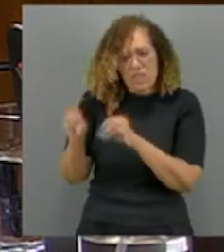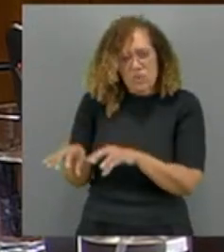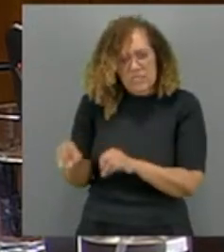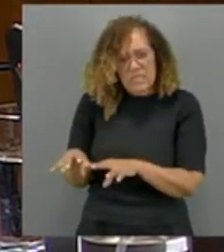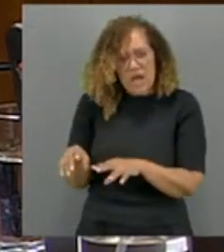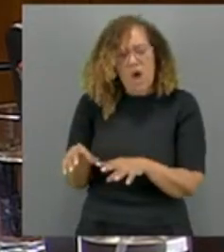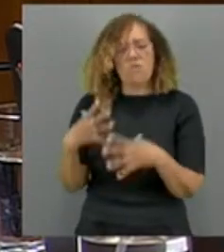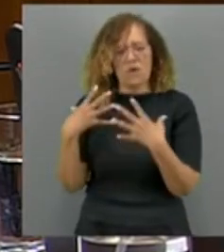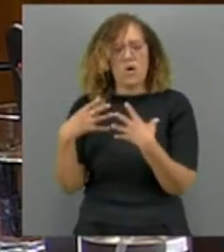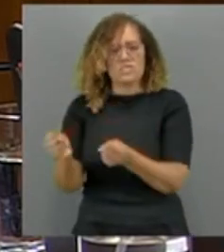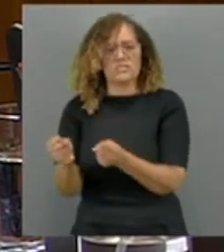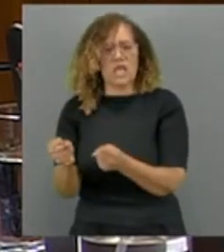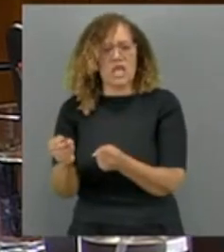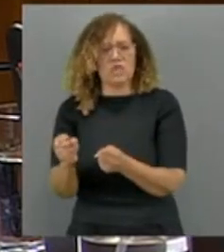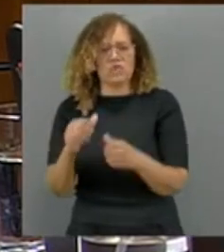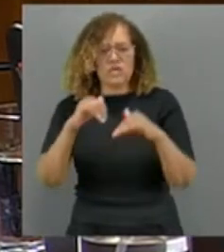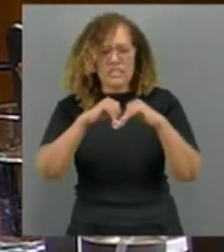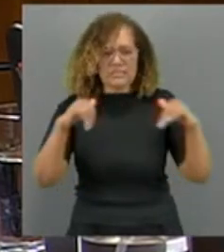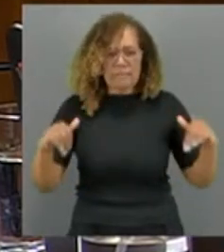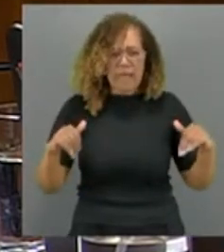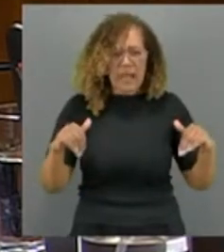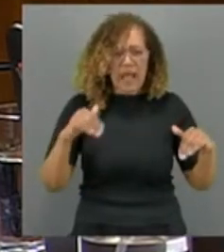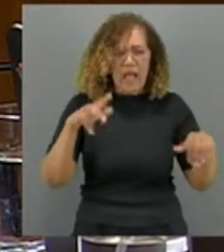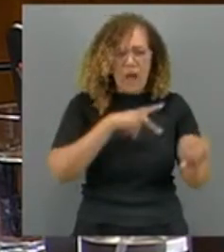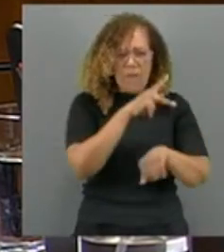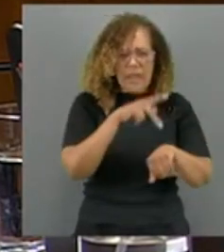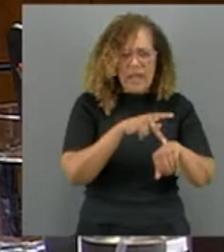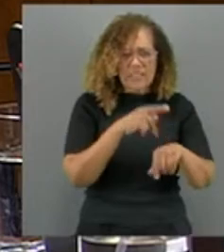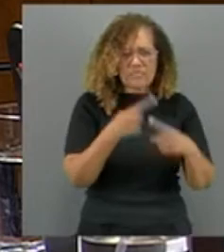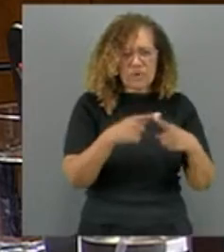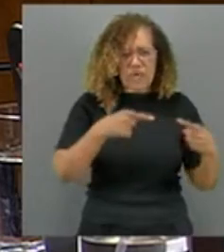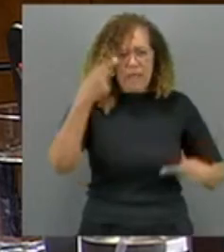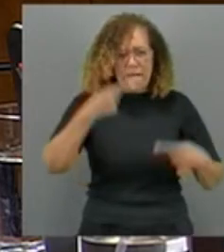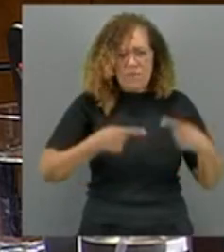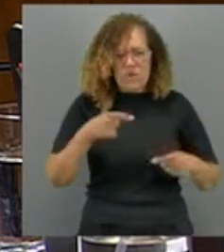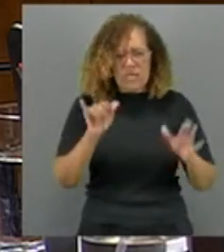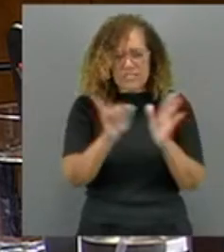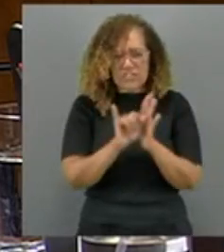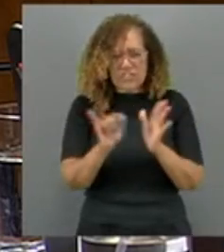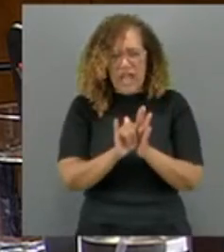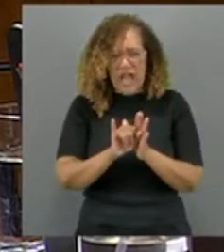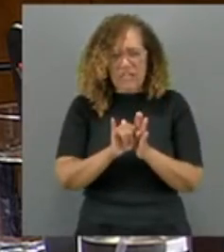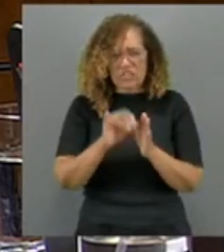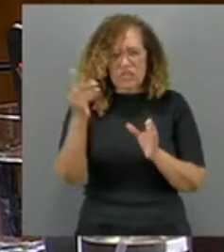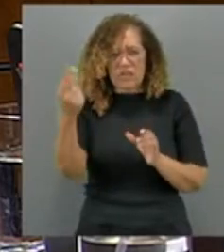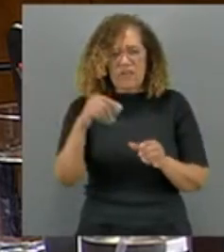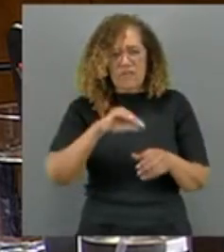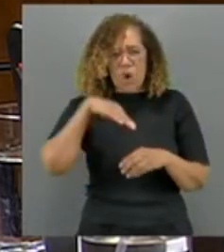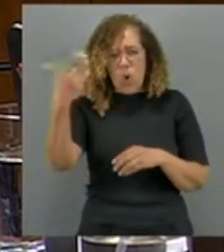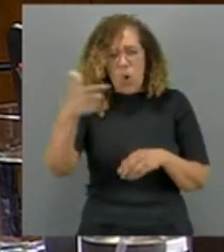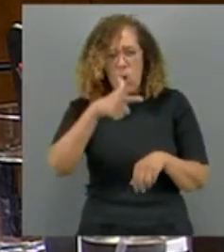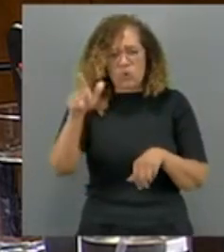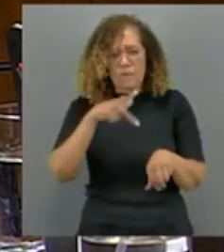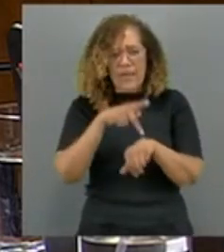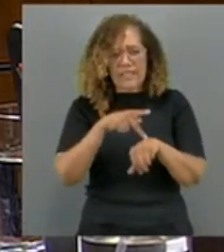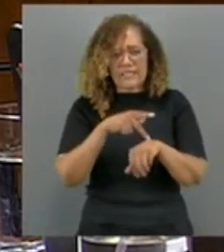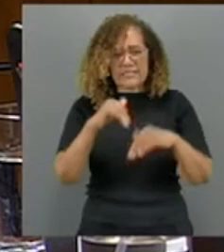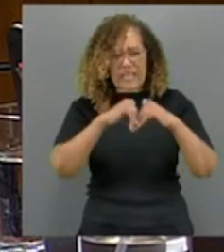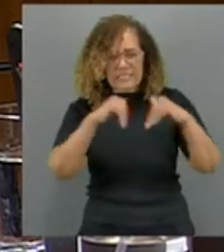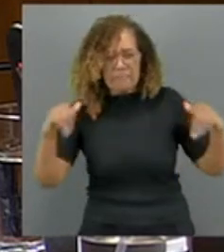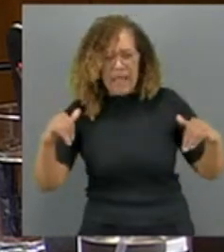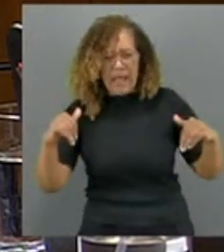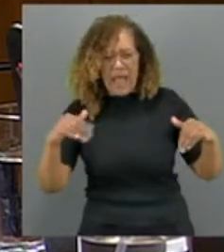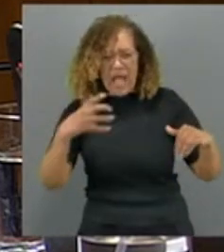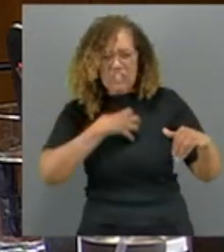comigo. Para a gente continuar a dividir o país com uma política identitária importada de fora para dentro, que quer dividir esse país de uma